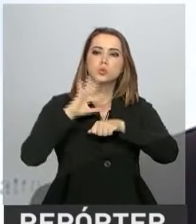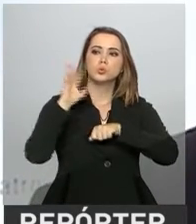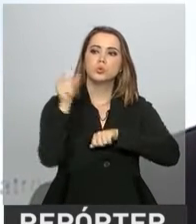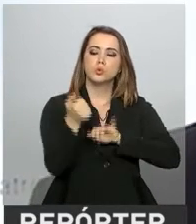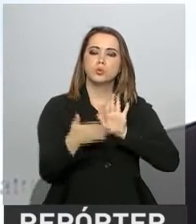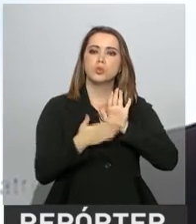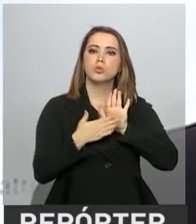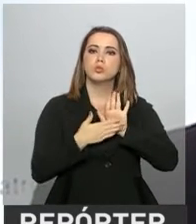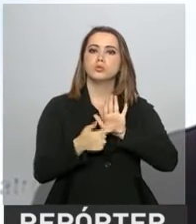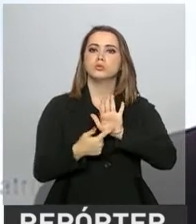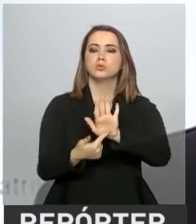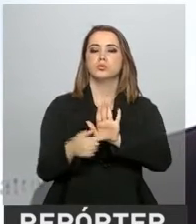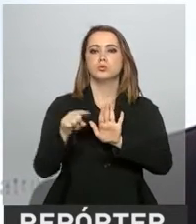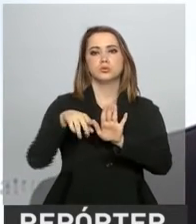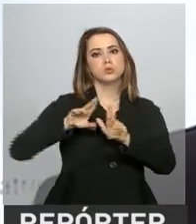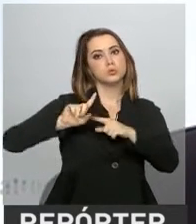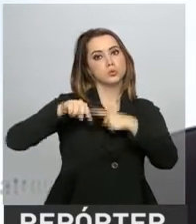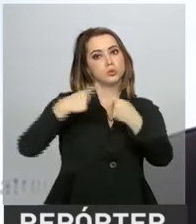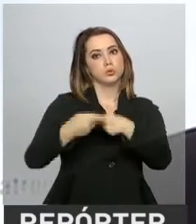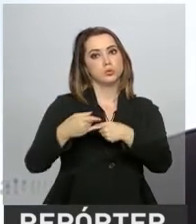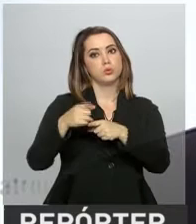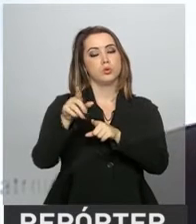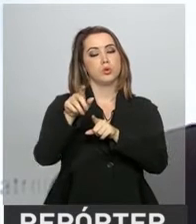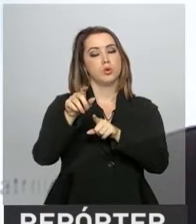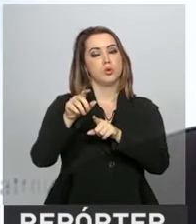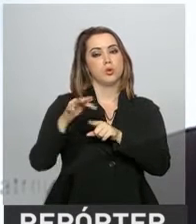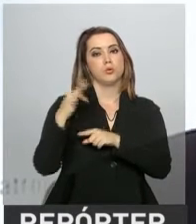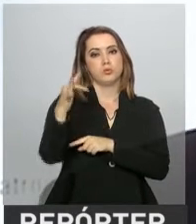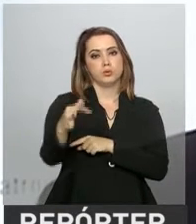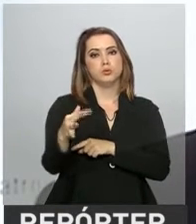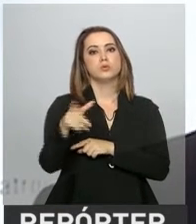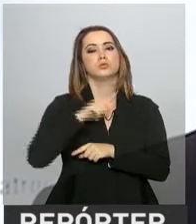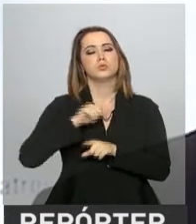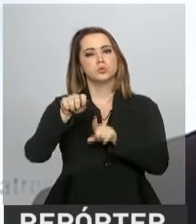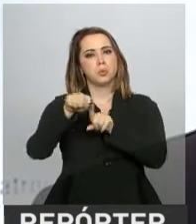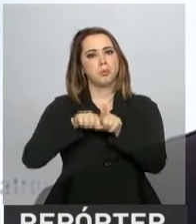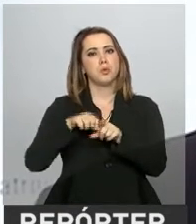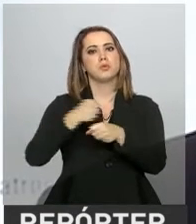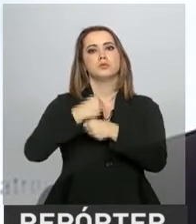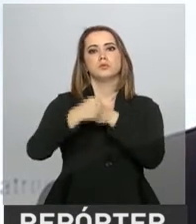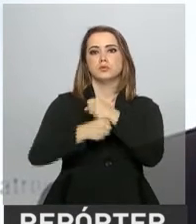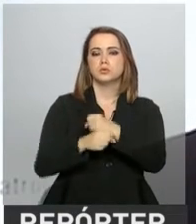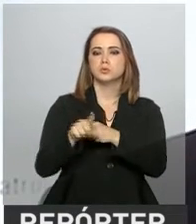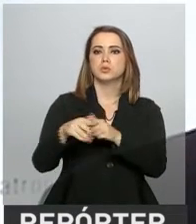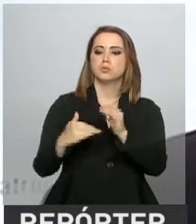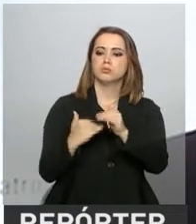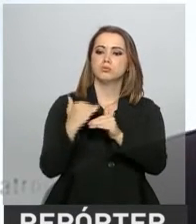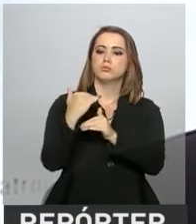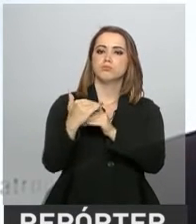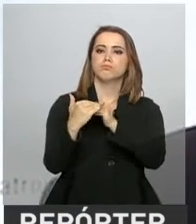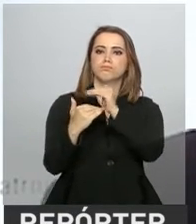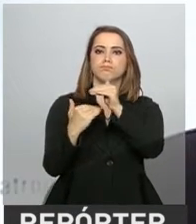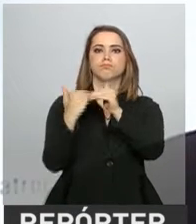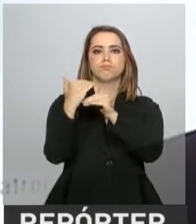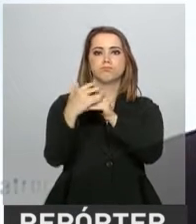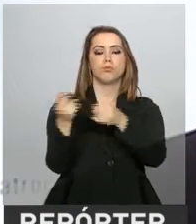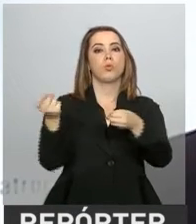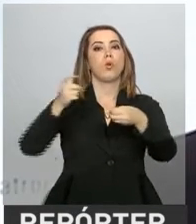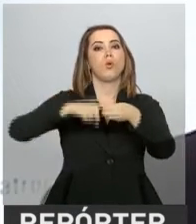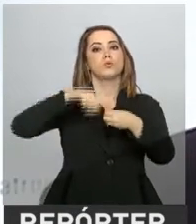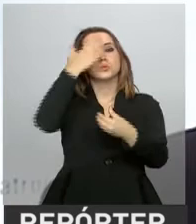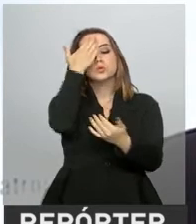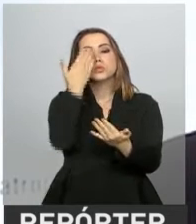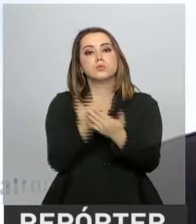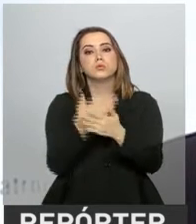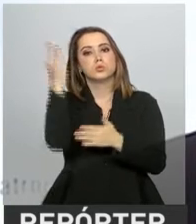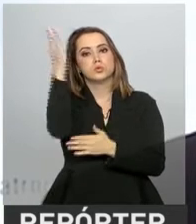para a economia para os próximos meses e para o próximo ano são de crescimento. Então, isso mostra que a sociedade volta a confiar no